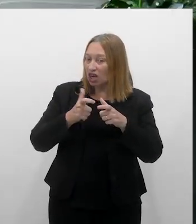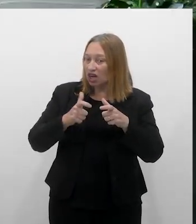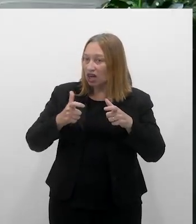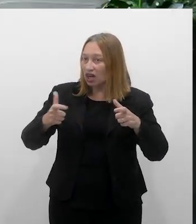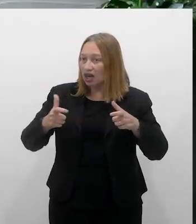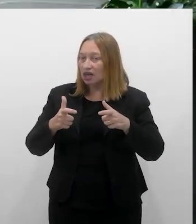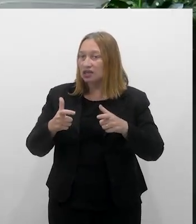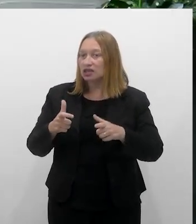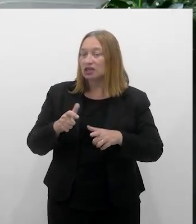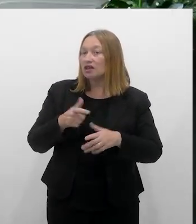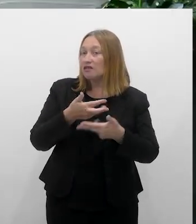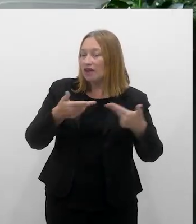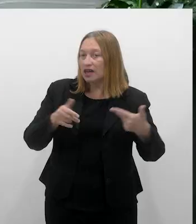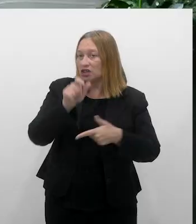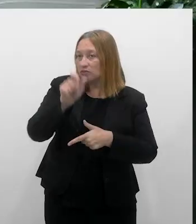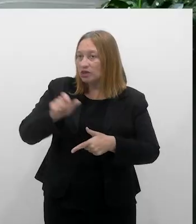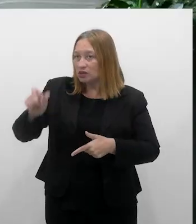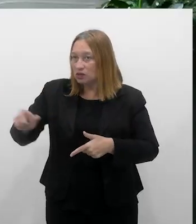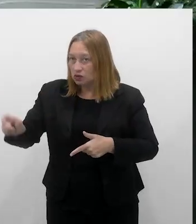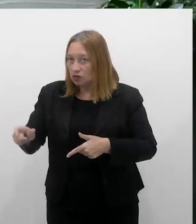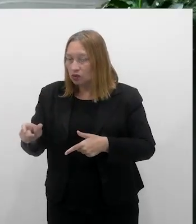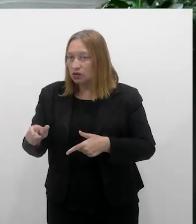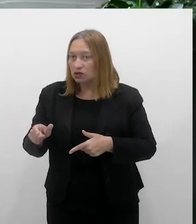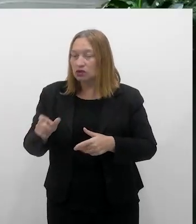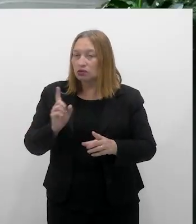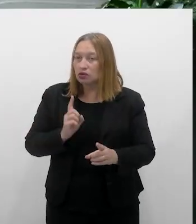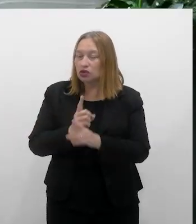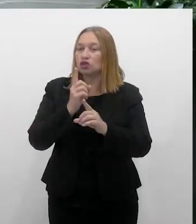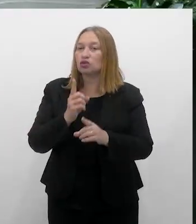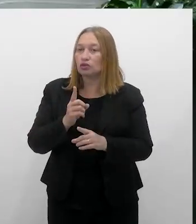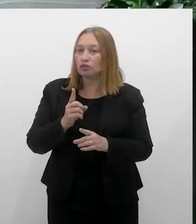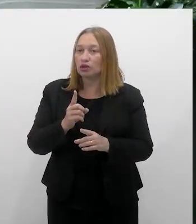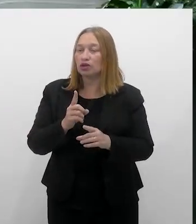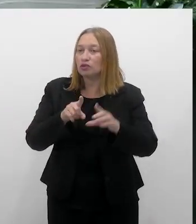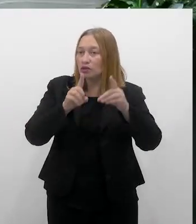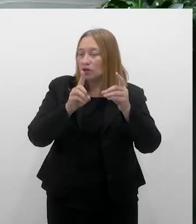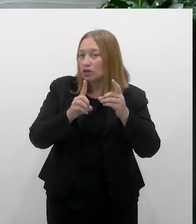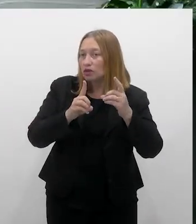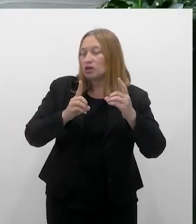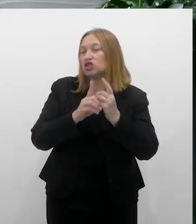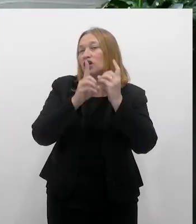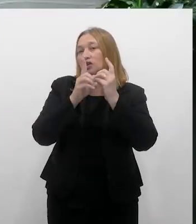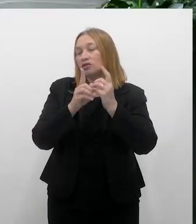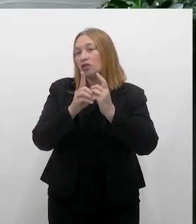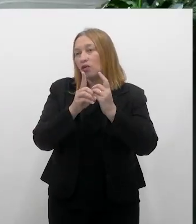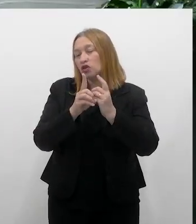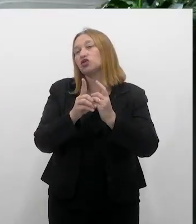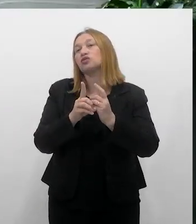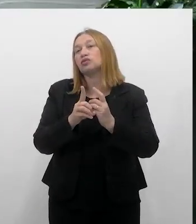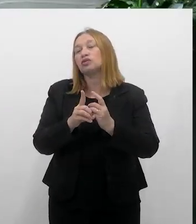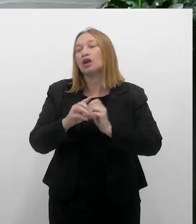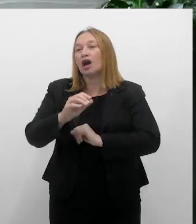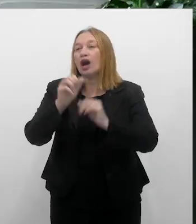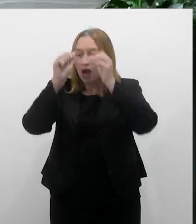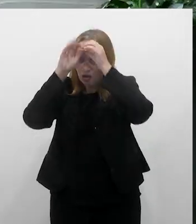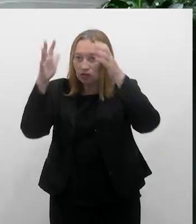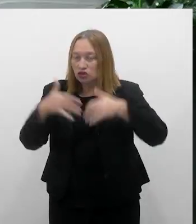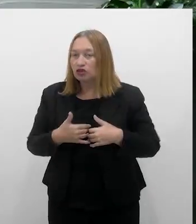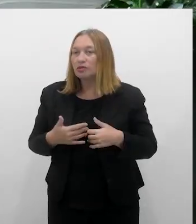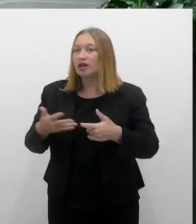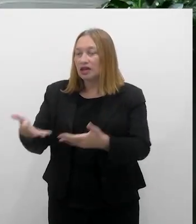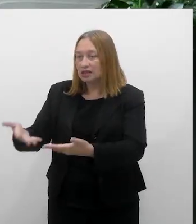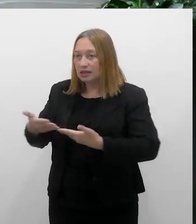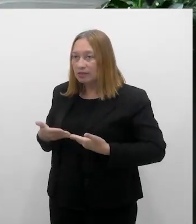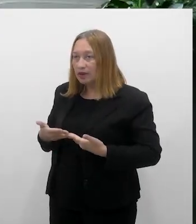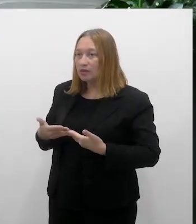Porque tivemos um número de reconhecimento de autistas muito grande e vem crescendo a cada vez mais. Nós recebemos uma psicóloga aqui no programa que conversou